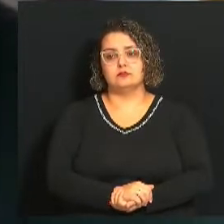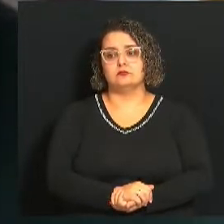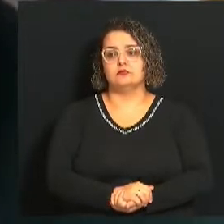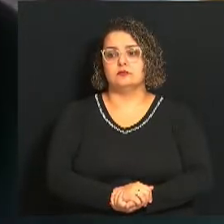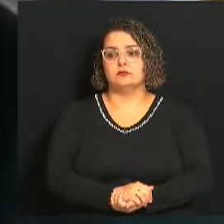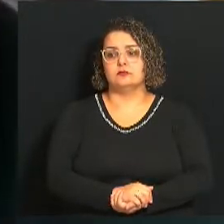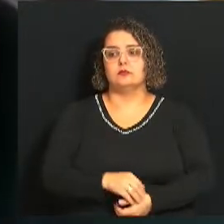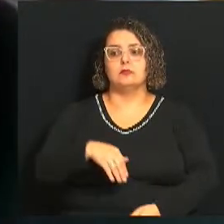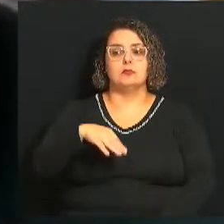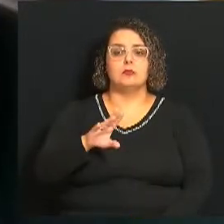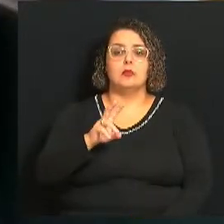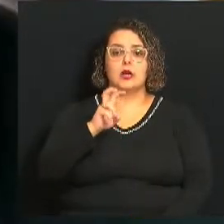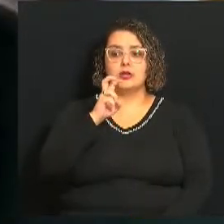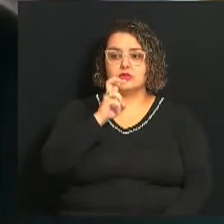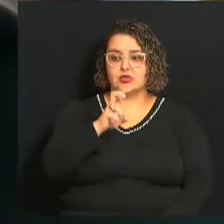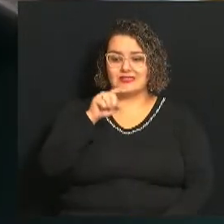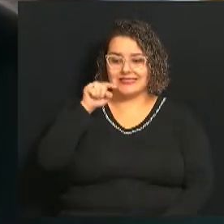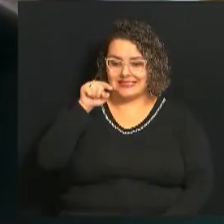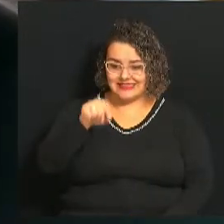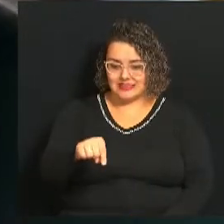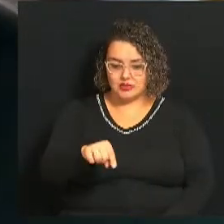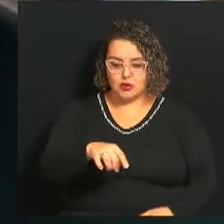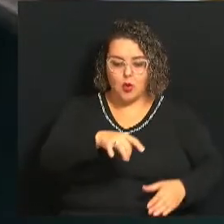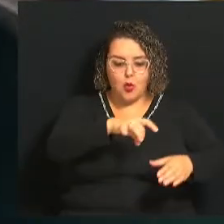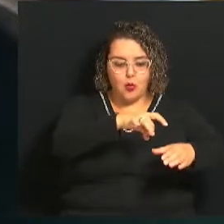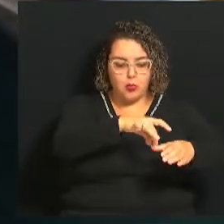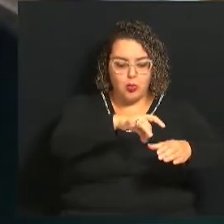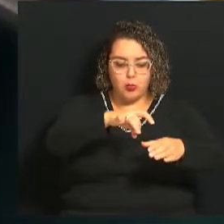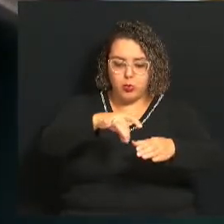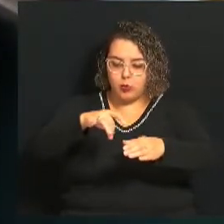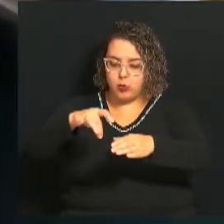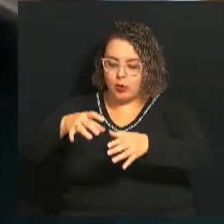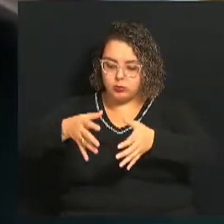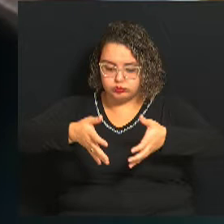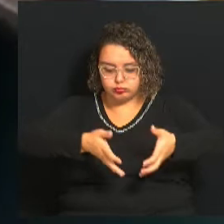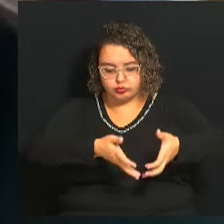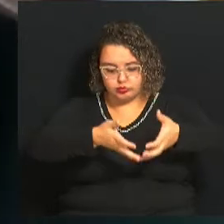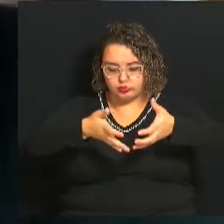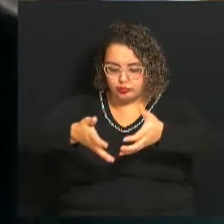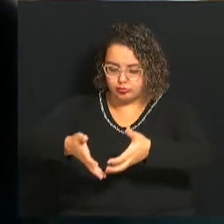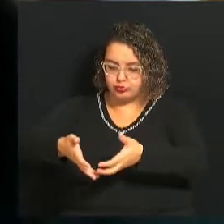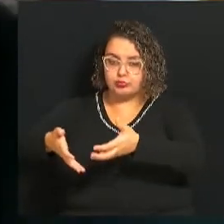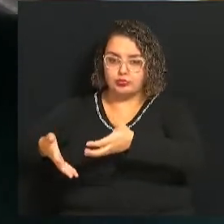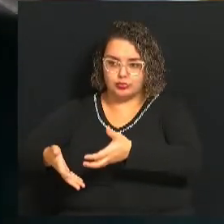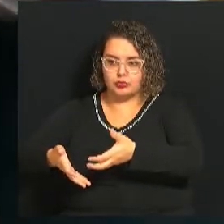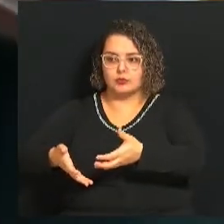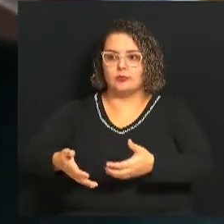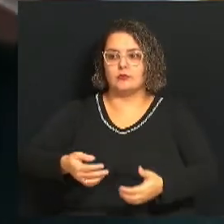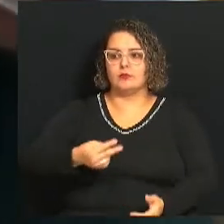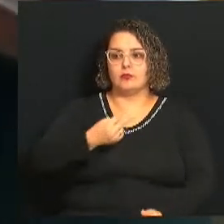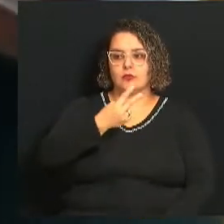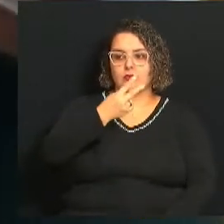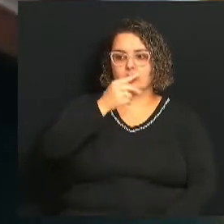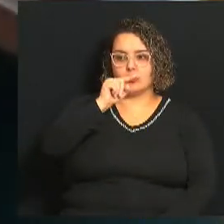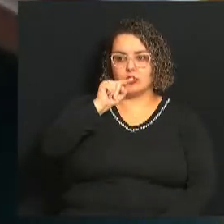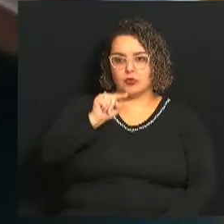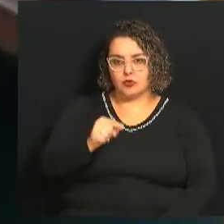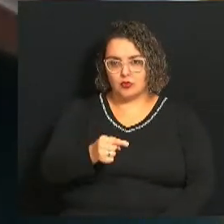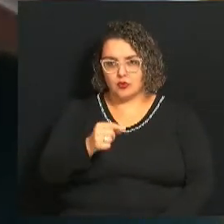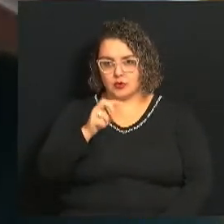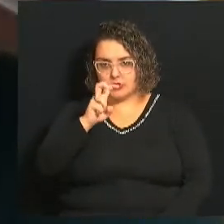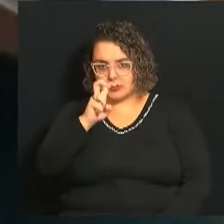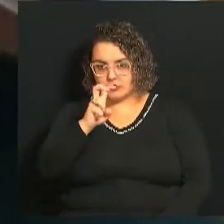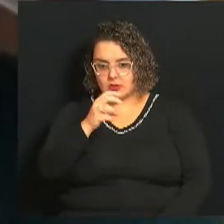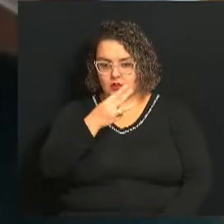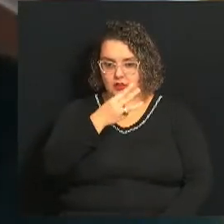de 5.000 mudas de árvores, já com porte entre 2,5 e 3 metros.